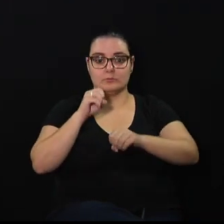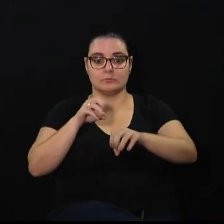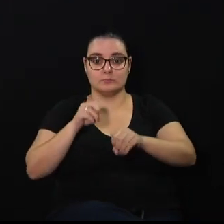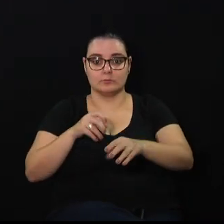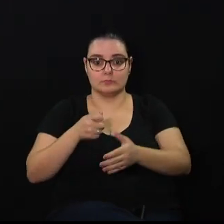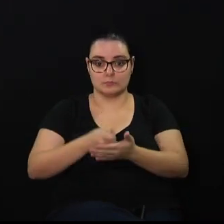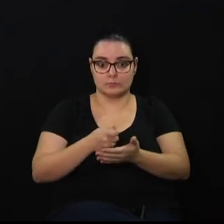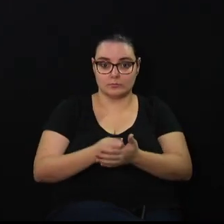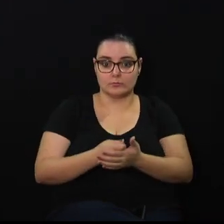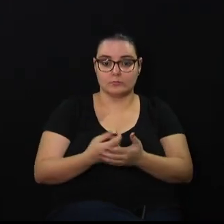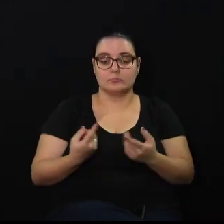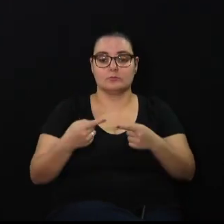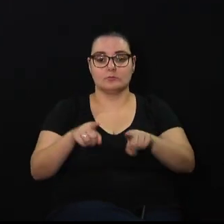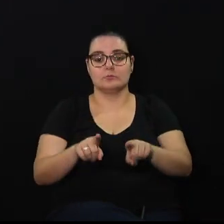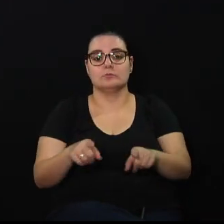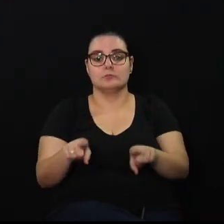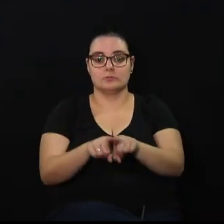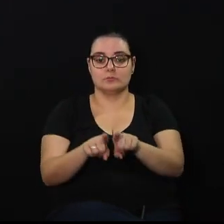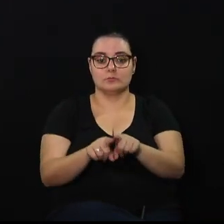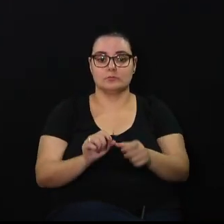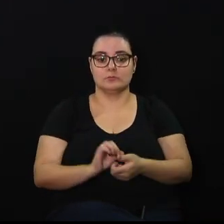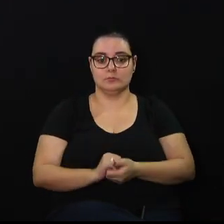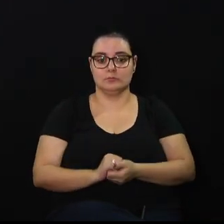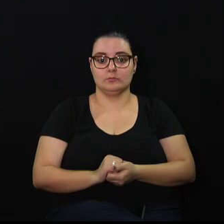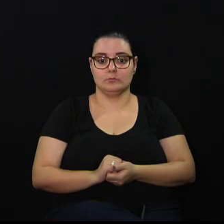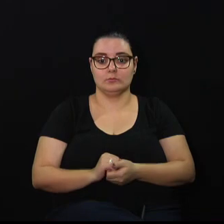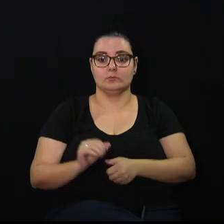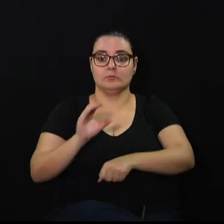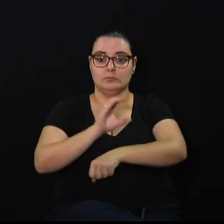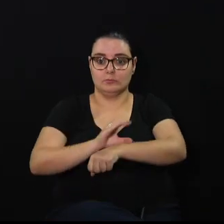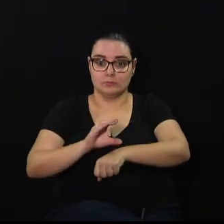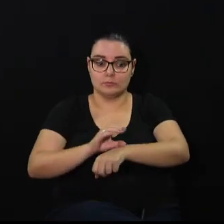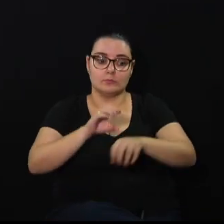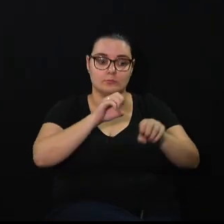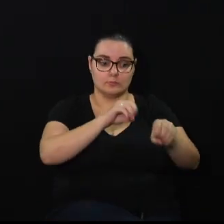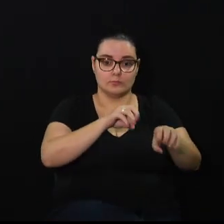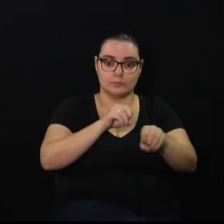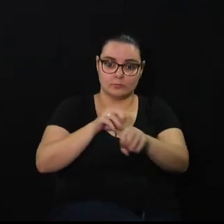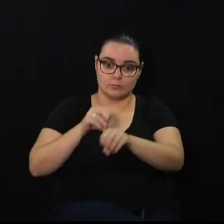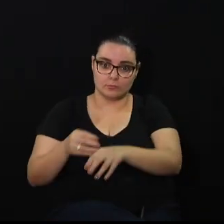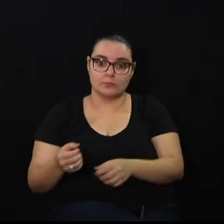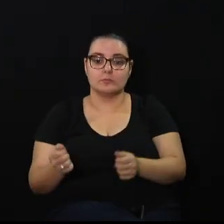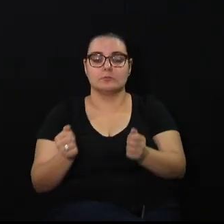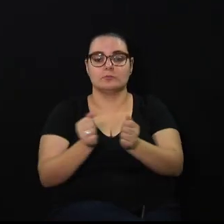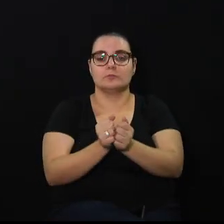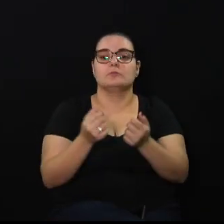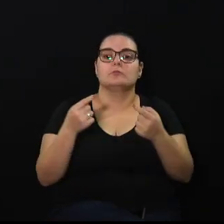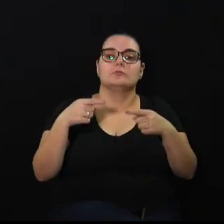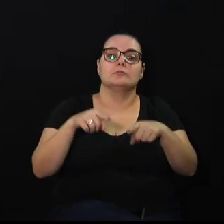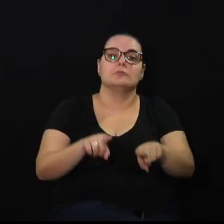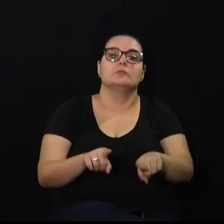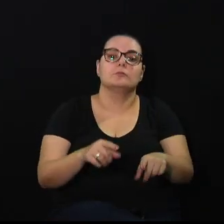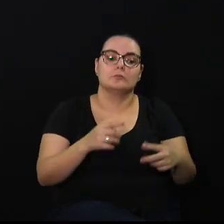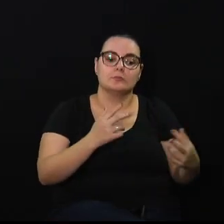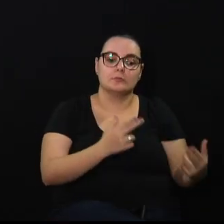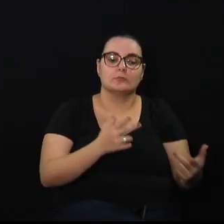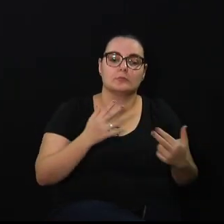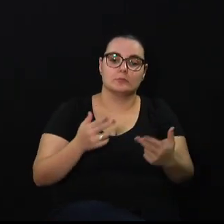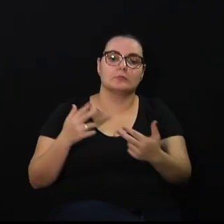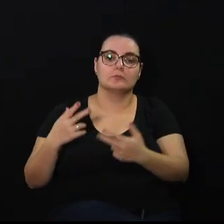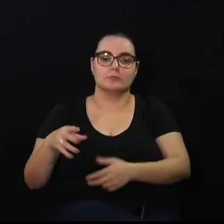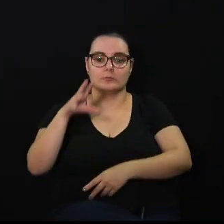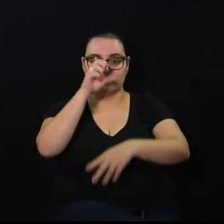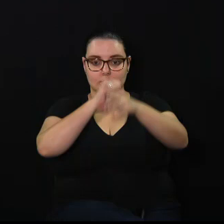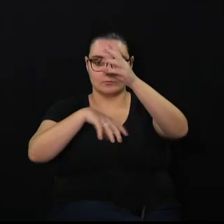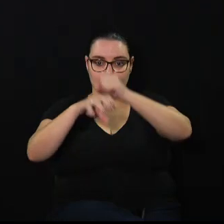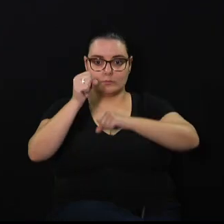e simultâneo então muitos comportamentos são ensinados concomitantemente ao mesmo tempo e aprendizagem